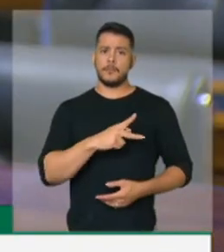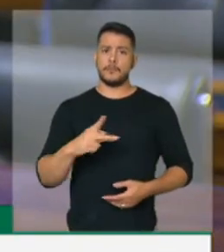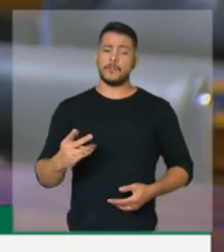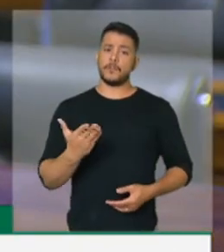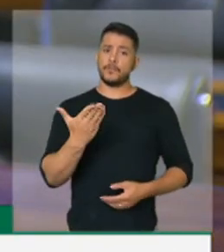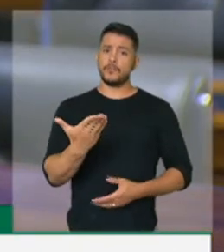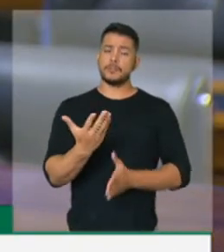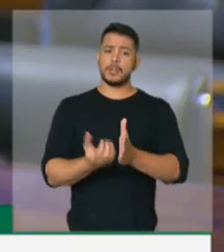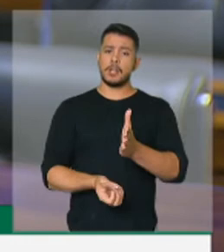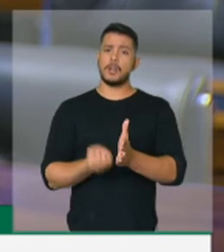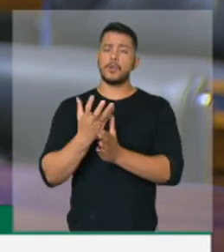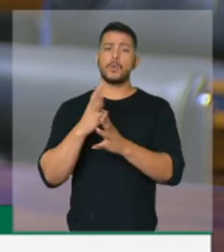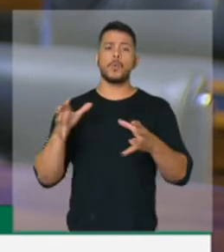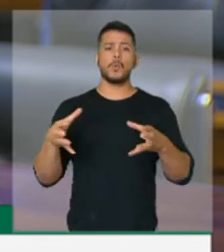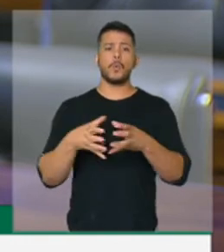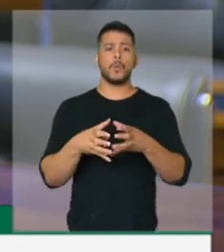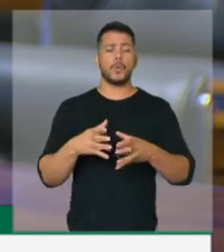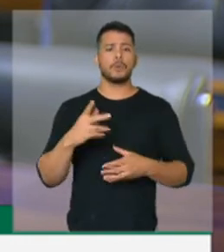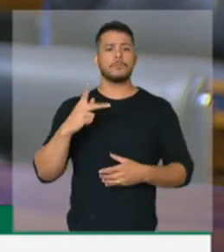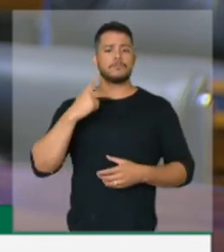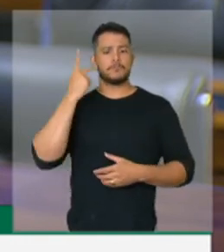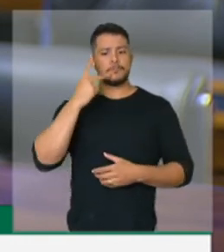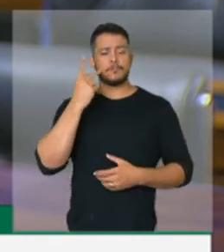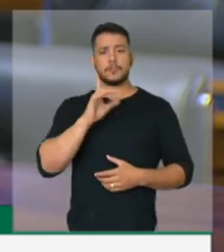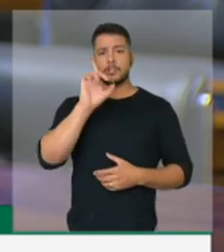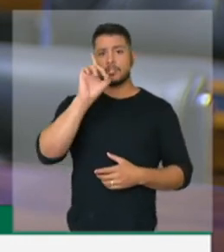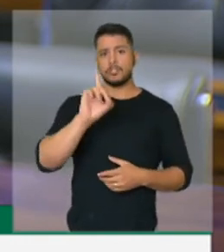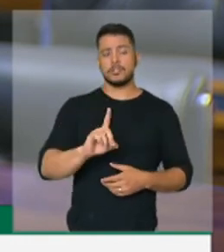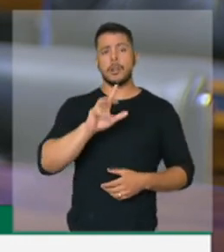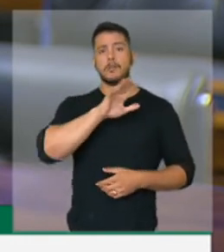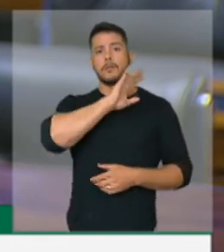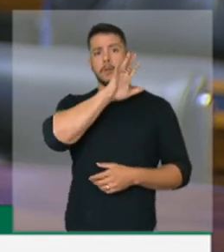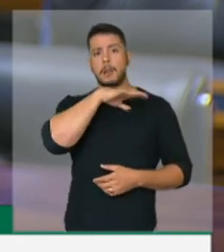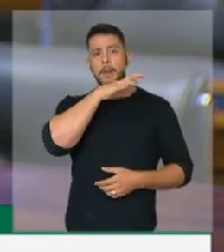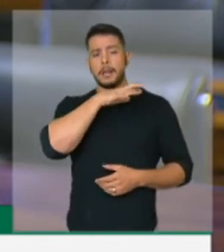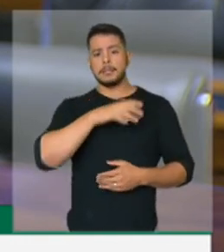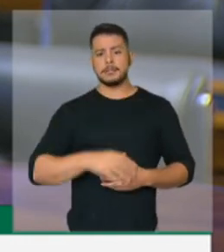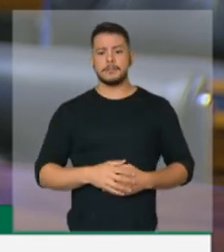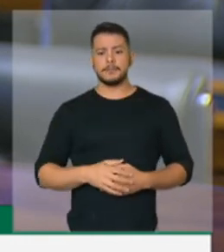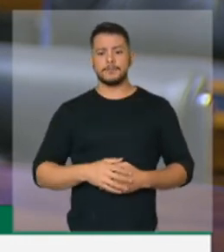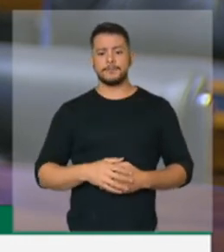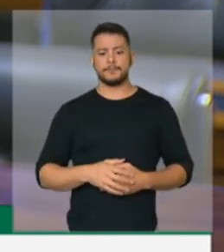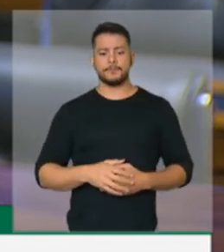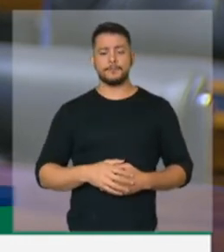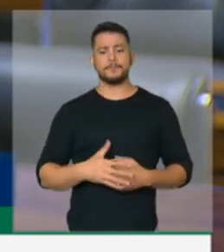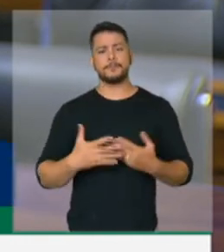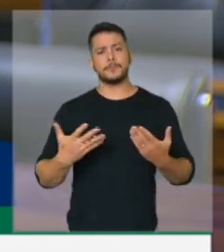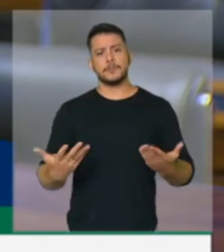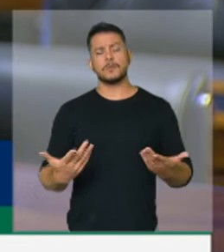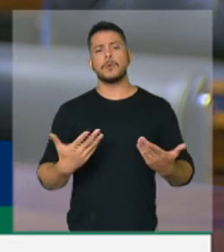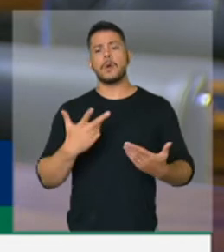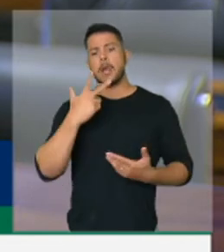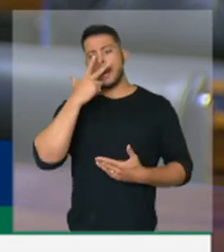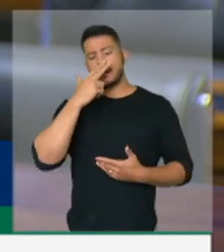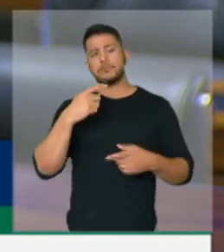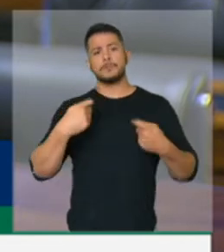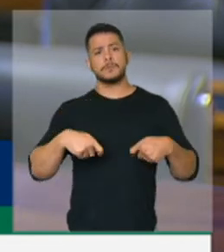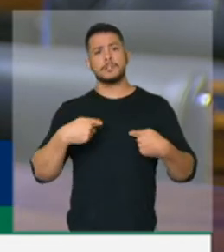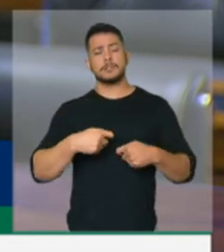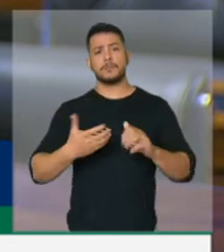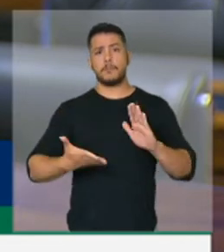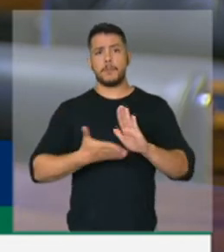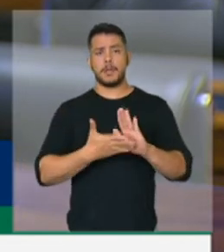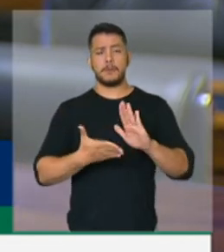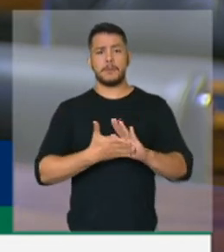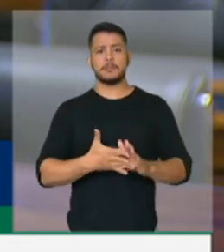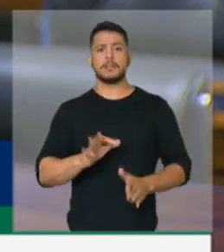Parlamentar em Defesa dos Direitos Animais aqui do Congresso Nacional, eu me sinto na obrigação de parabenizar a Polícia Legislativa